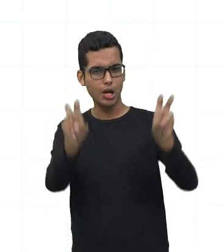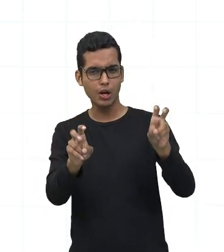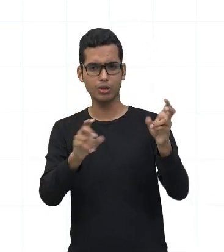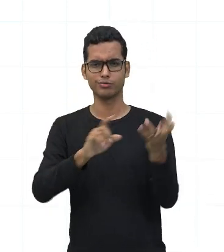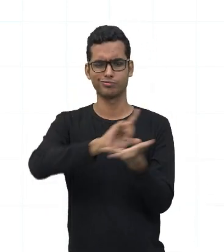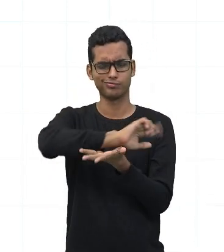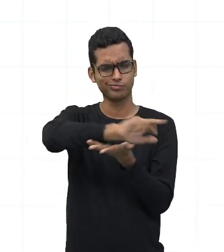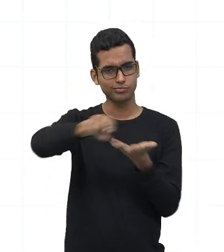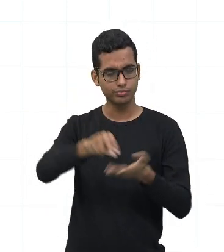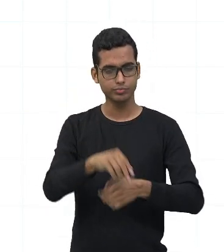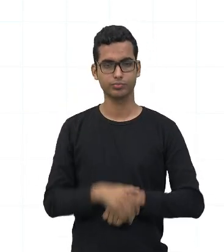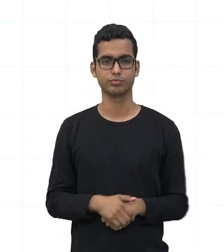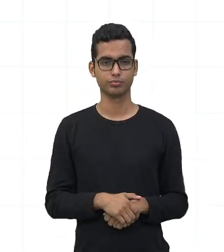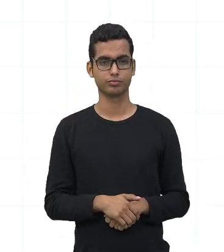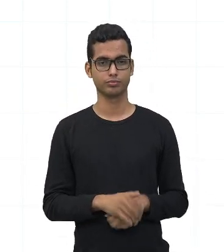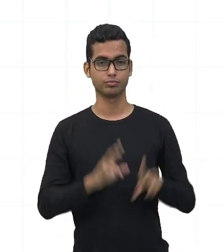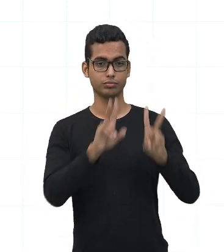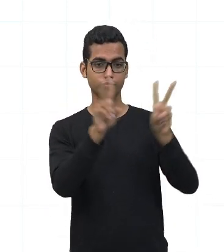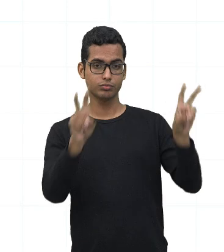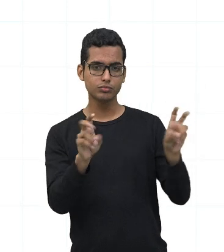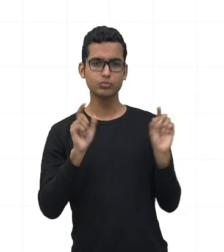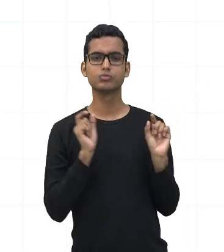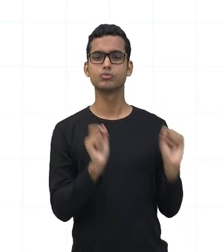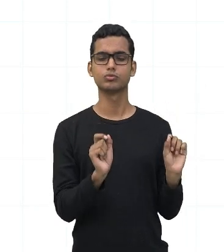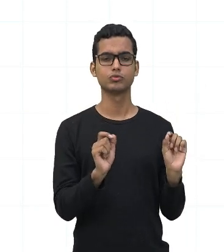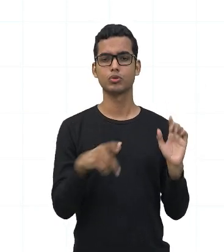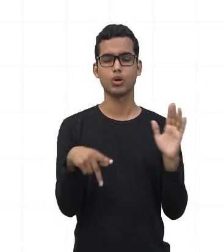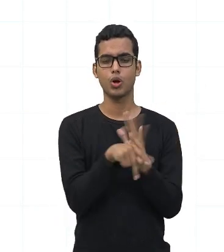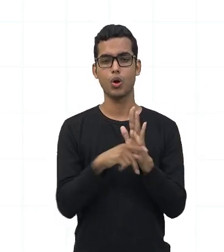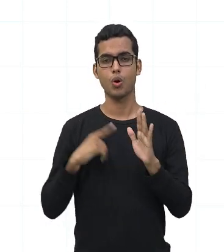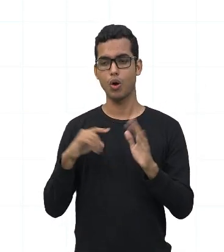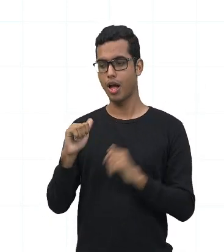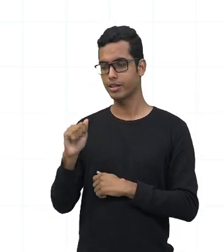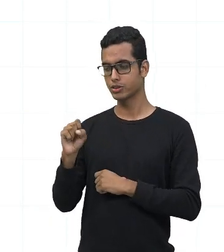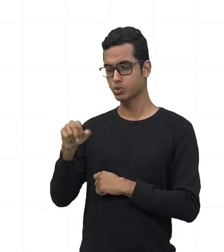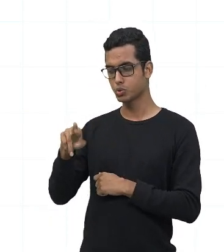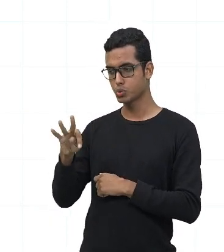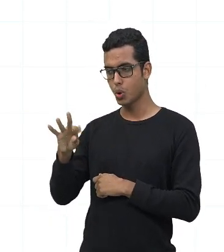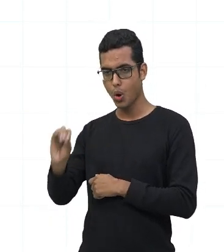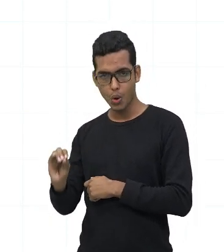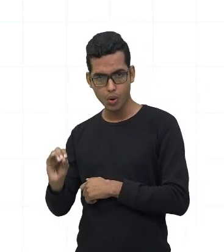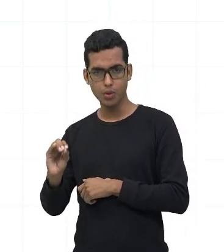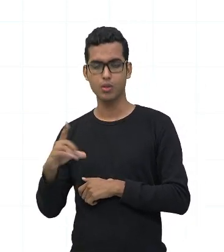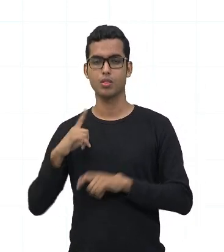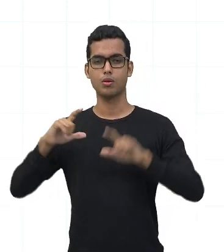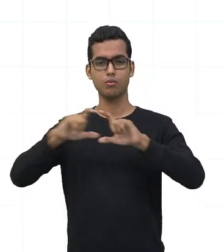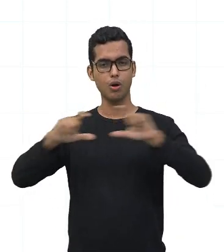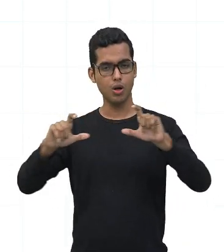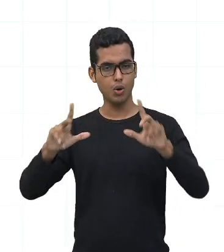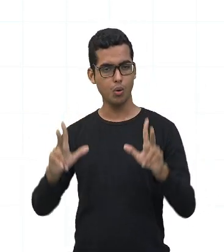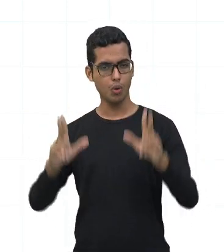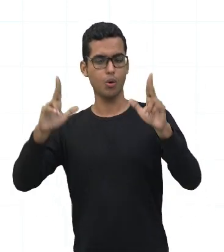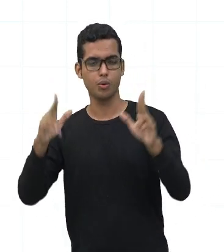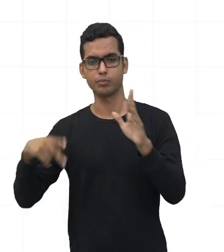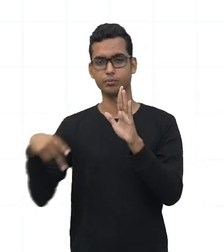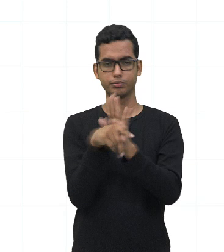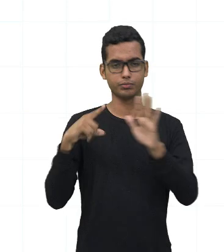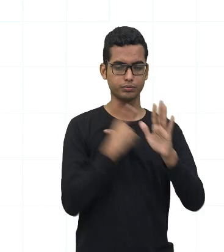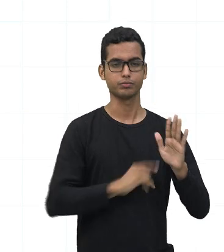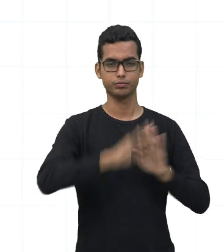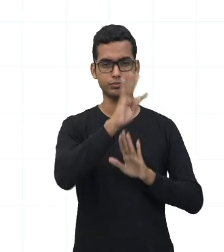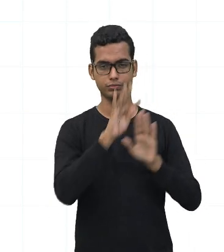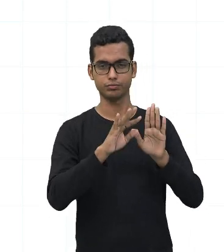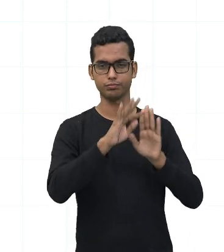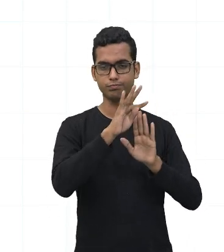Tema diz respeito ao recorte do assunto, ou seja, trata-se de uma delimitação do assunto. Vamos